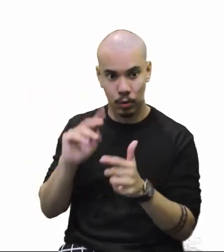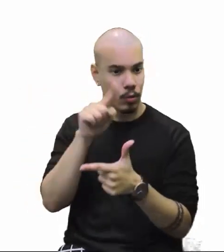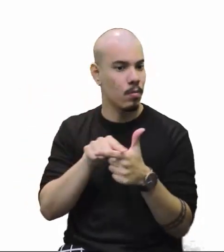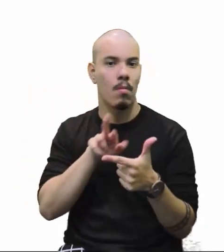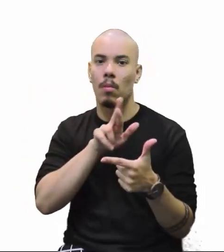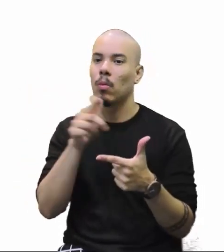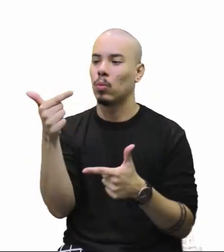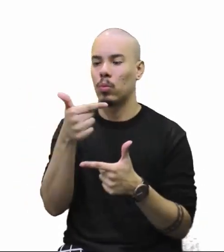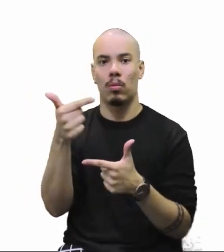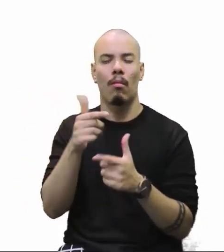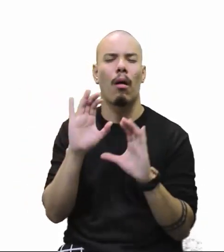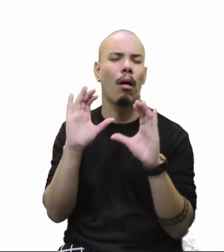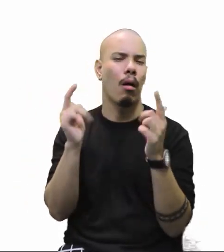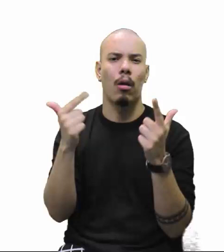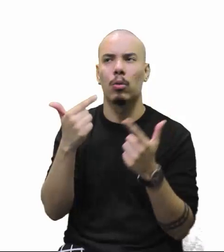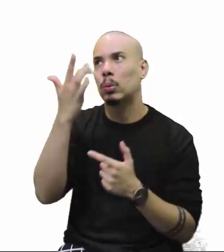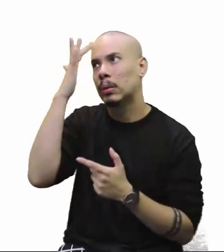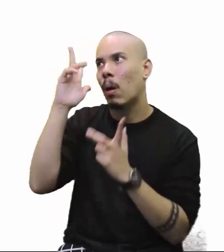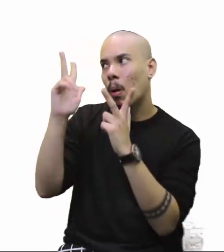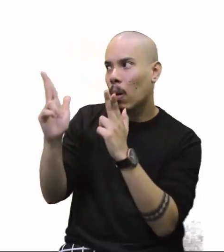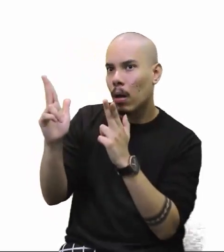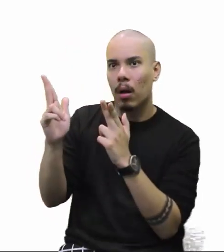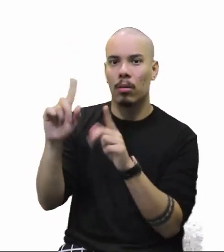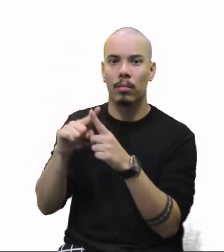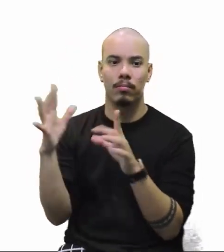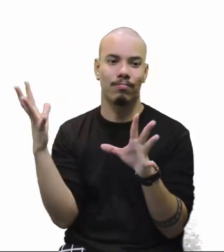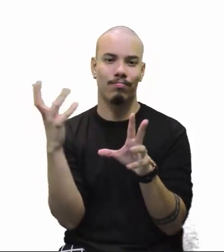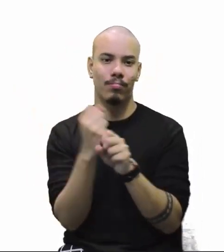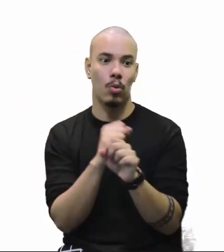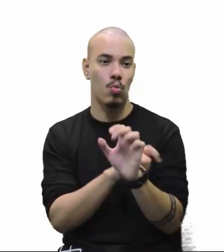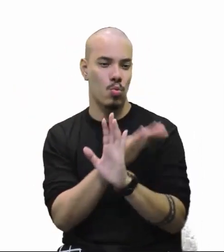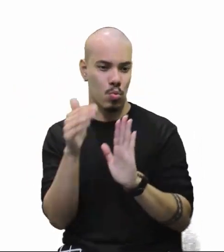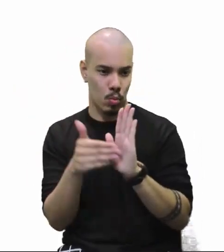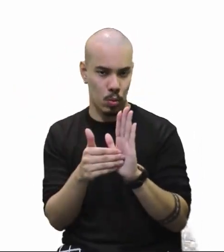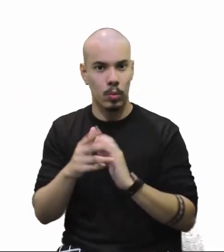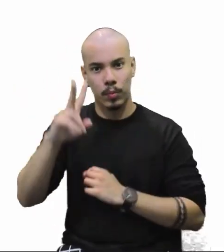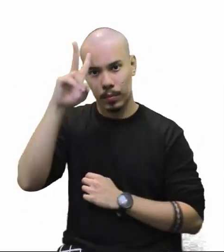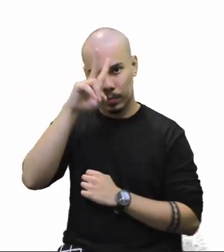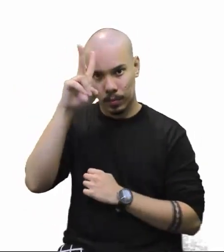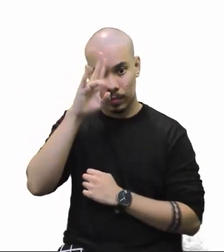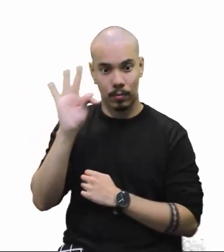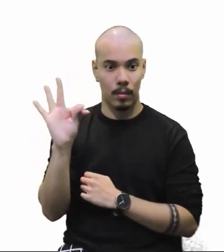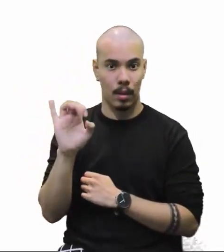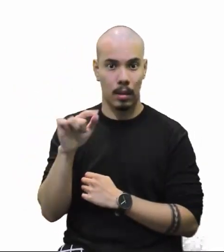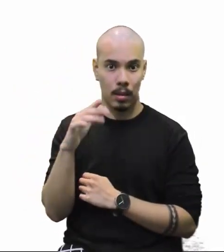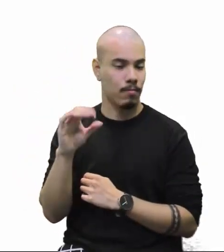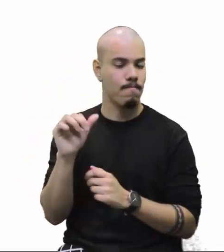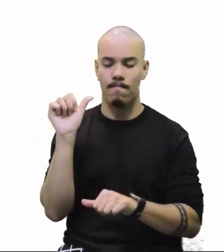2, claro, que não sabe se é igual, e depois vai somando todas elas. E lembrando que a tensão